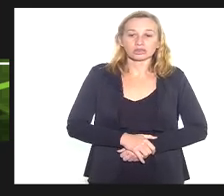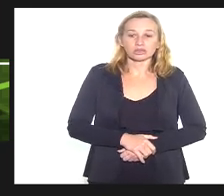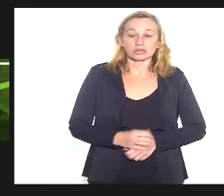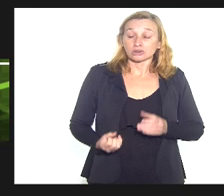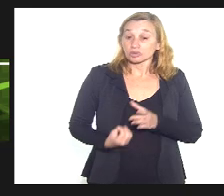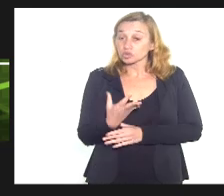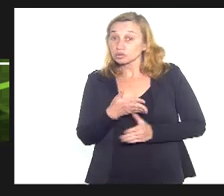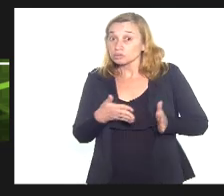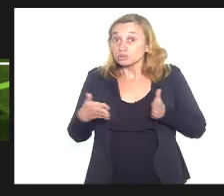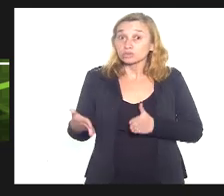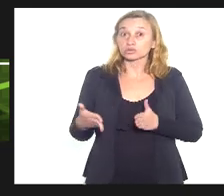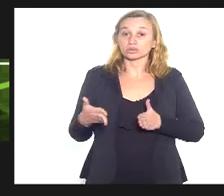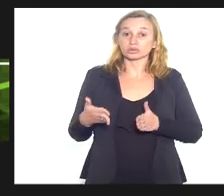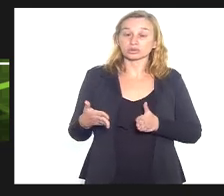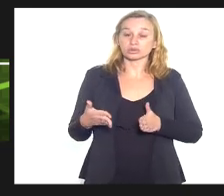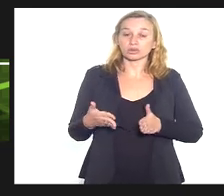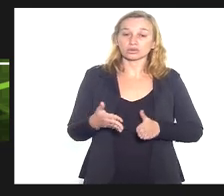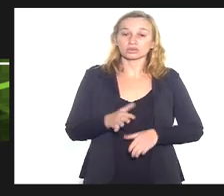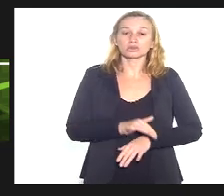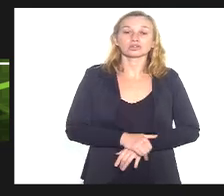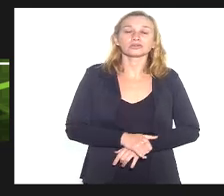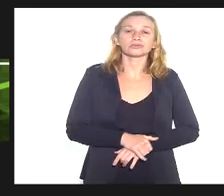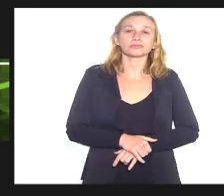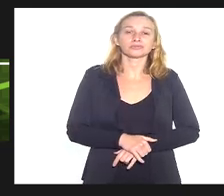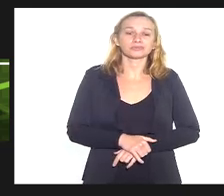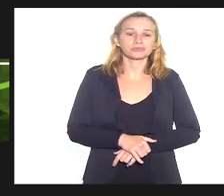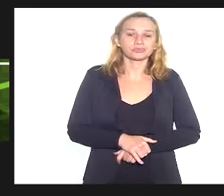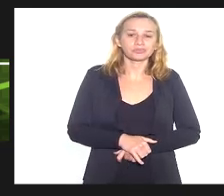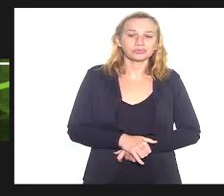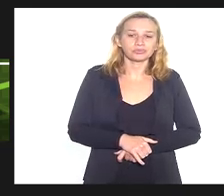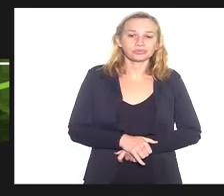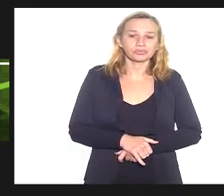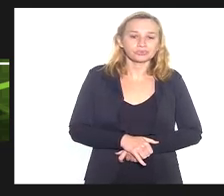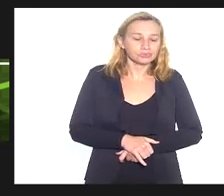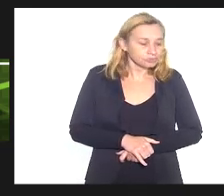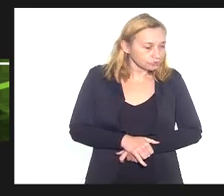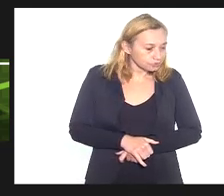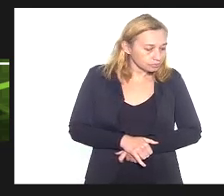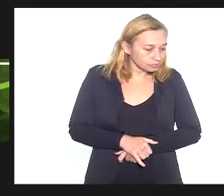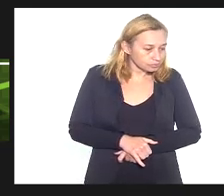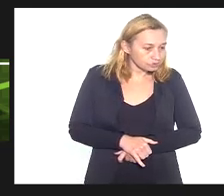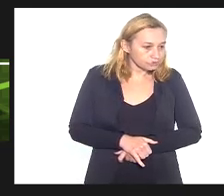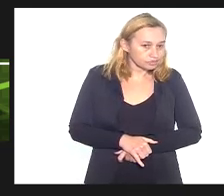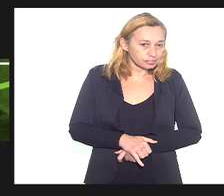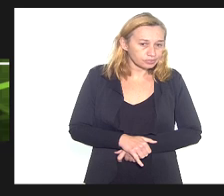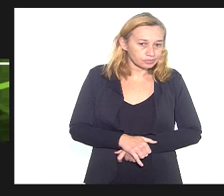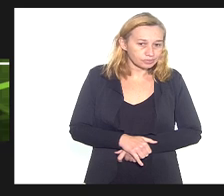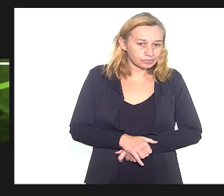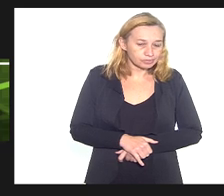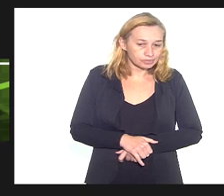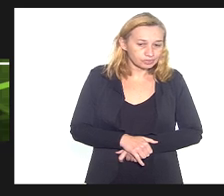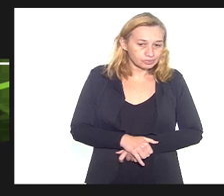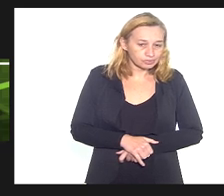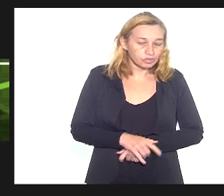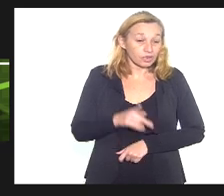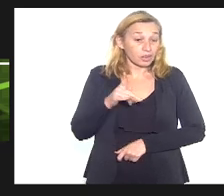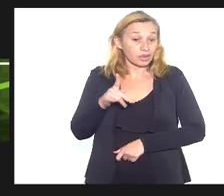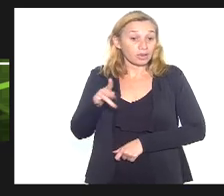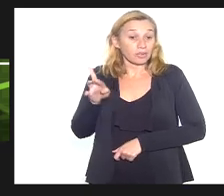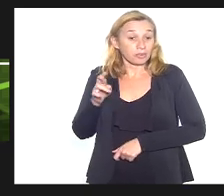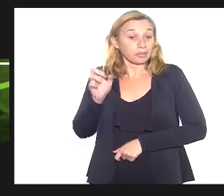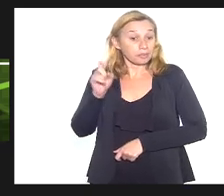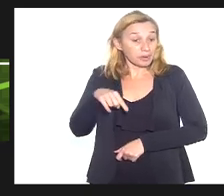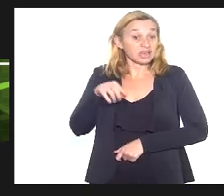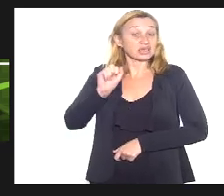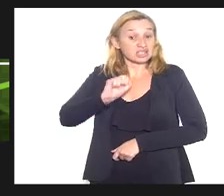produções pretéritas da Petrobras, está dando prioridade absoluta ao pré-sal